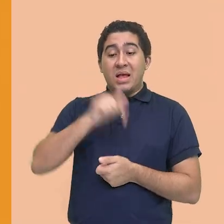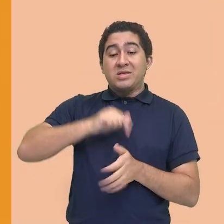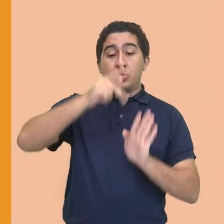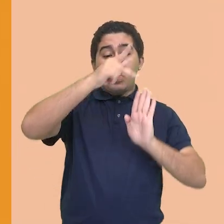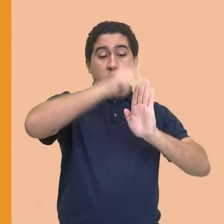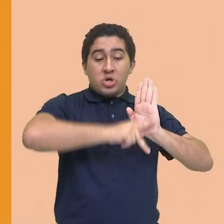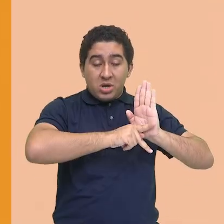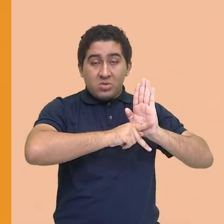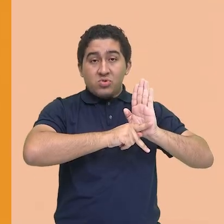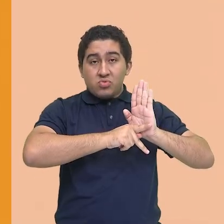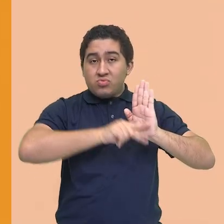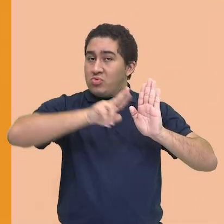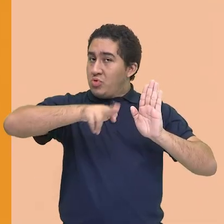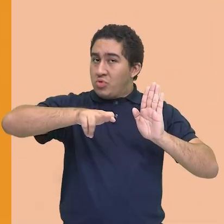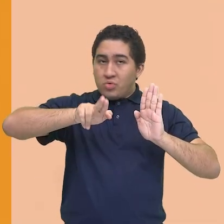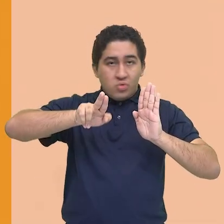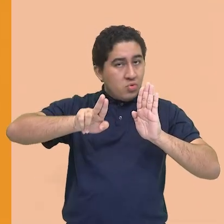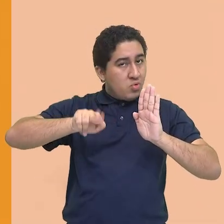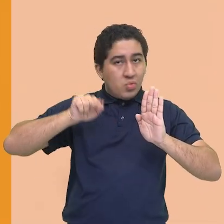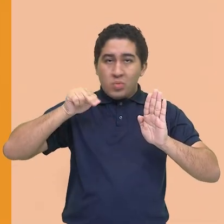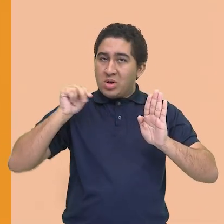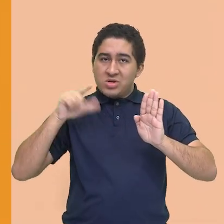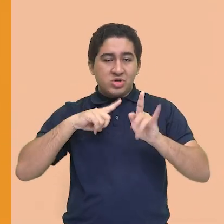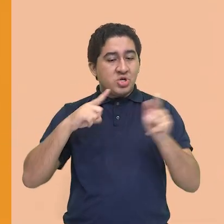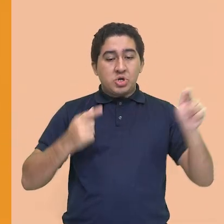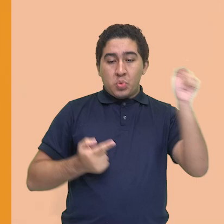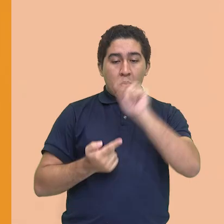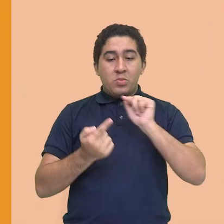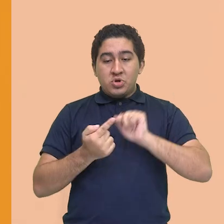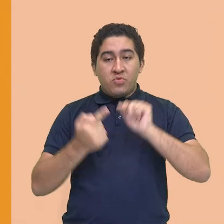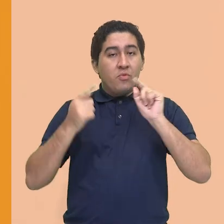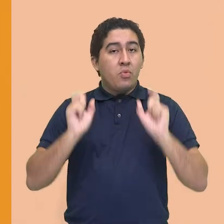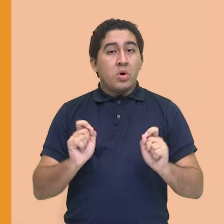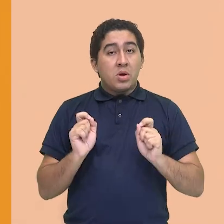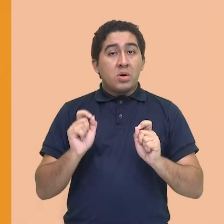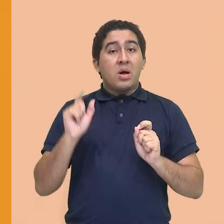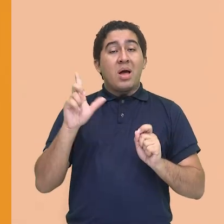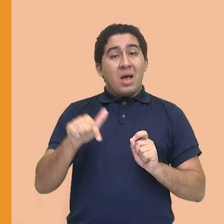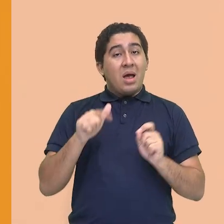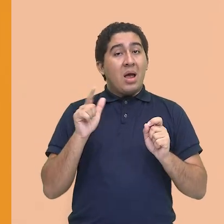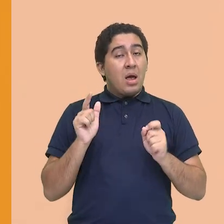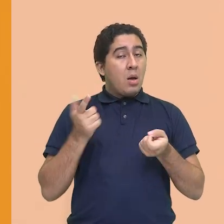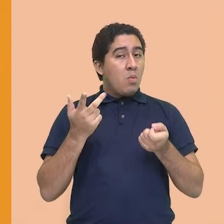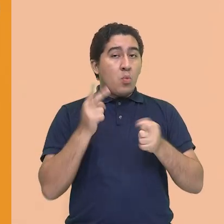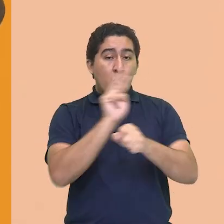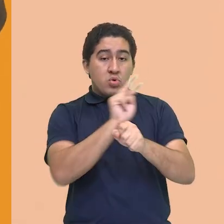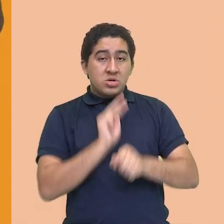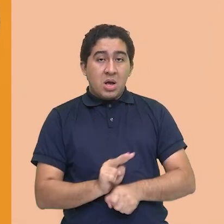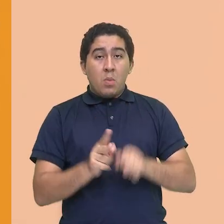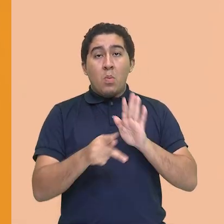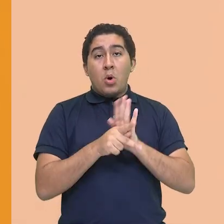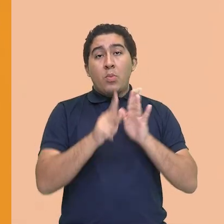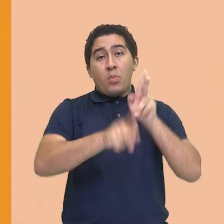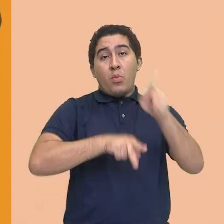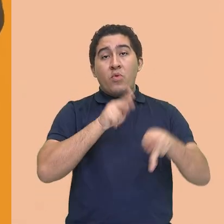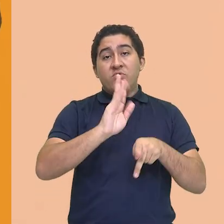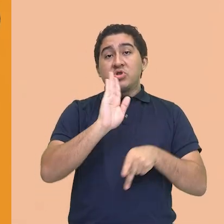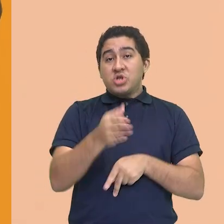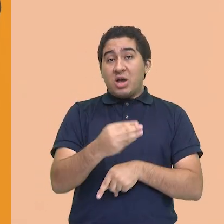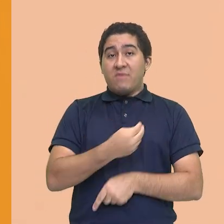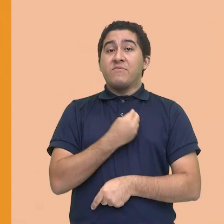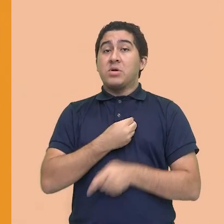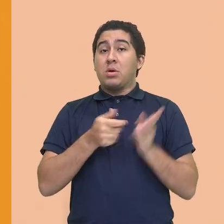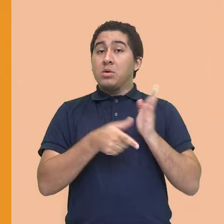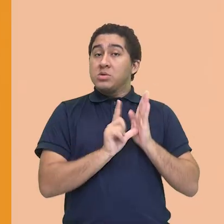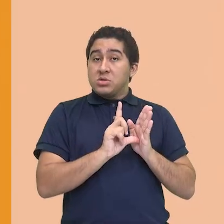quase nunca, ou melhor, nunca, visavam atender os interesses das populações locais, ou seja, eram